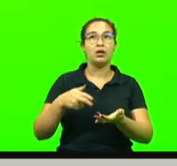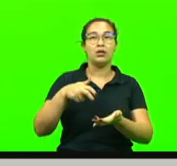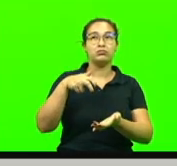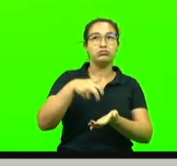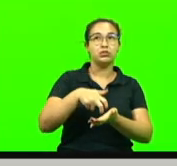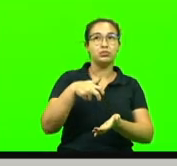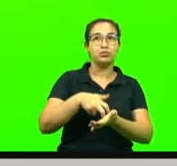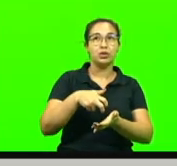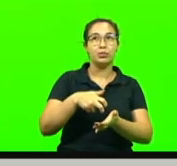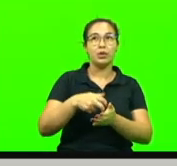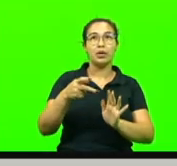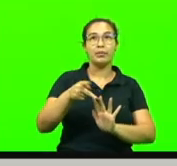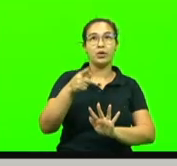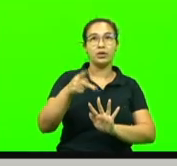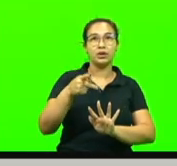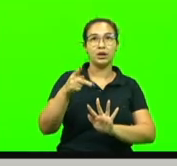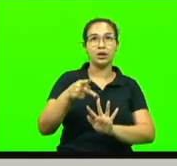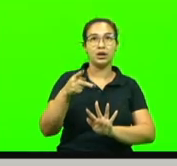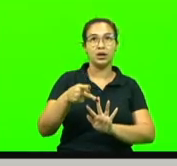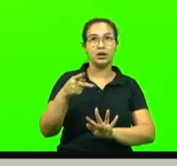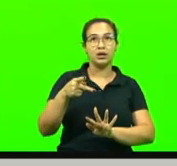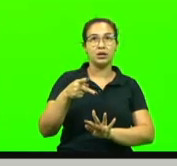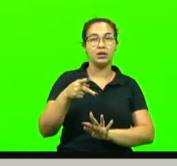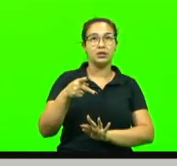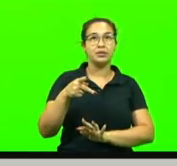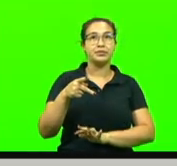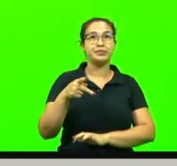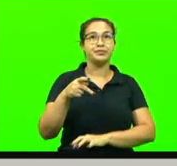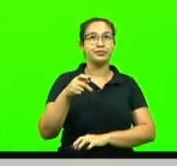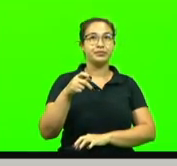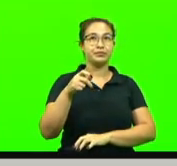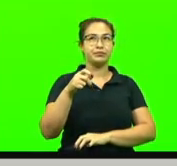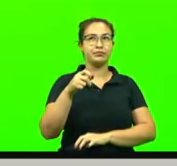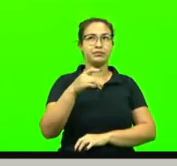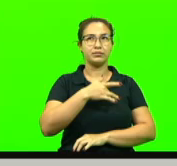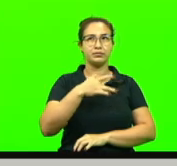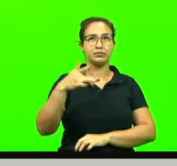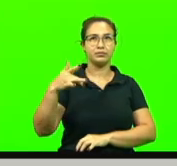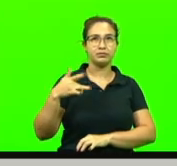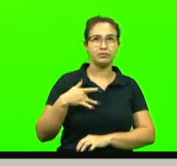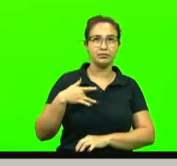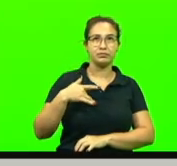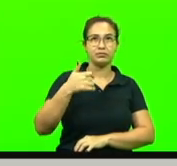instituída pela Portaria Secretaria de Estado da Saúde